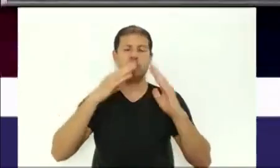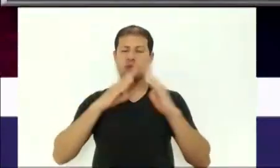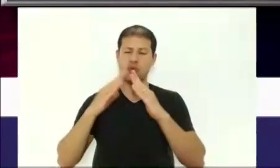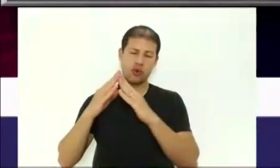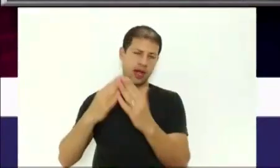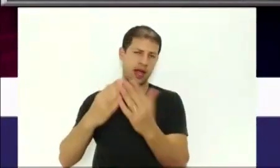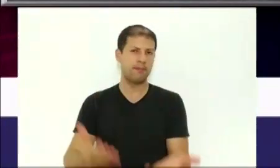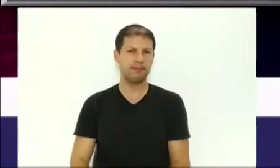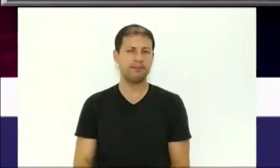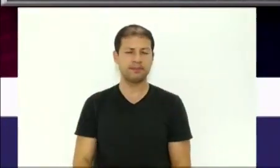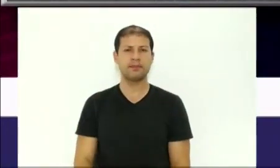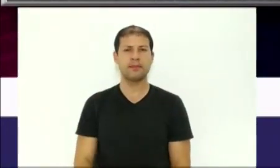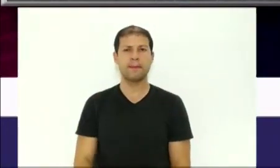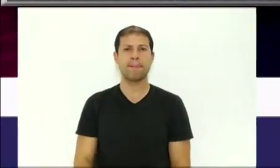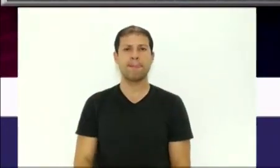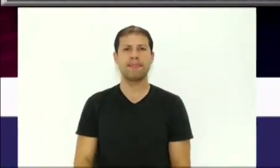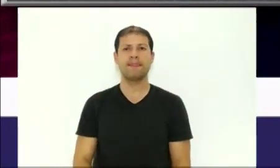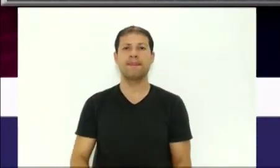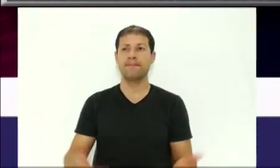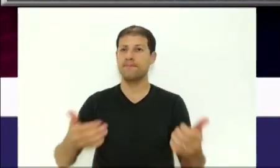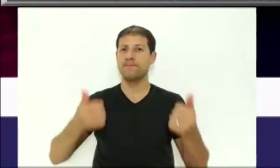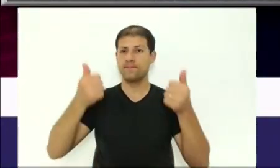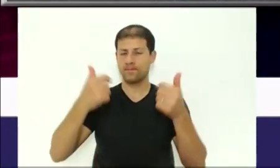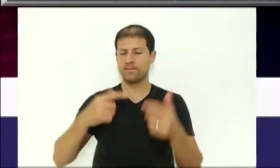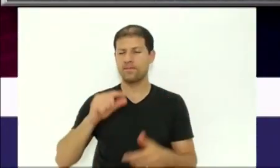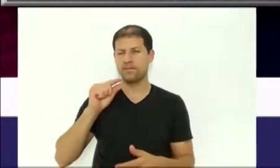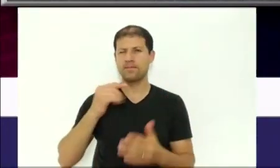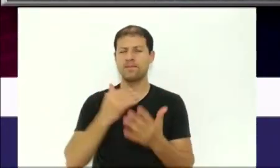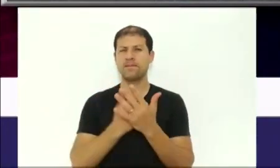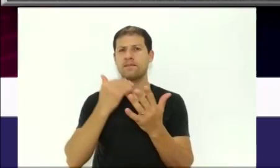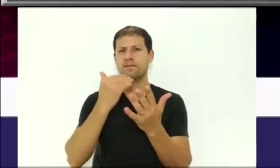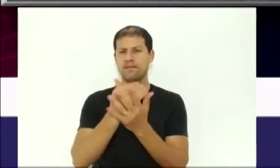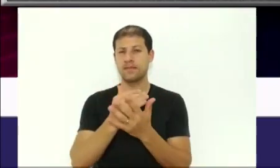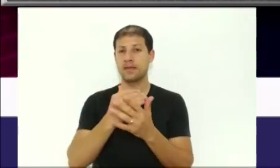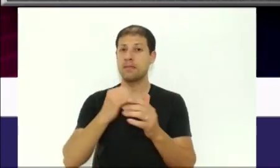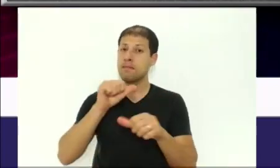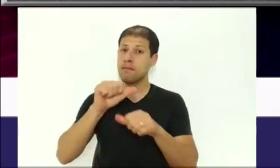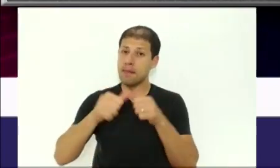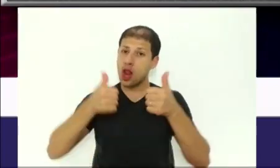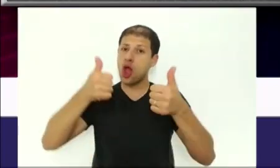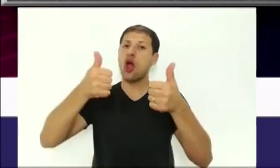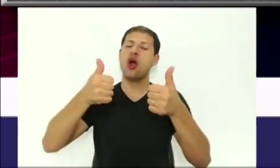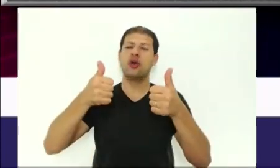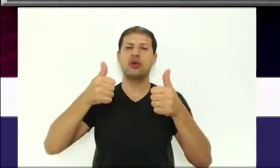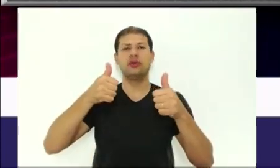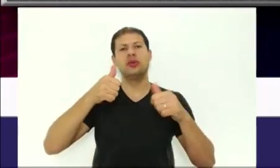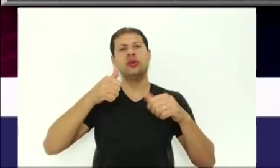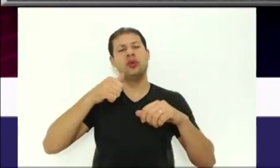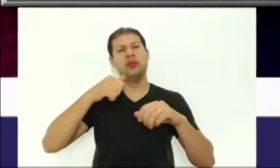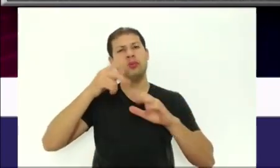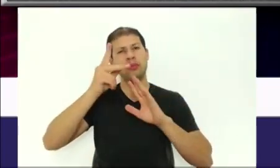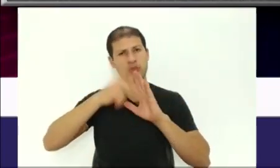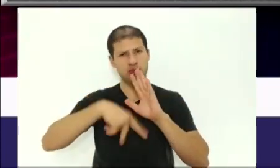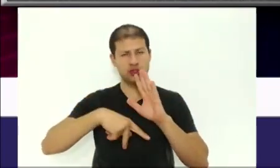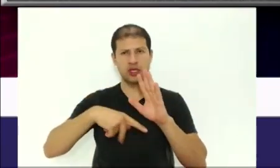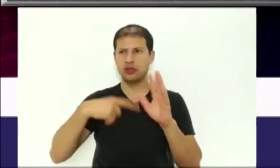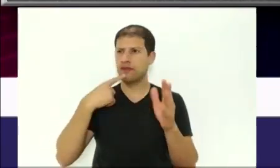quero explicar um pouquinho mais e melhor o projeto que nós estamos tratando